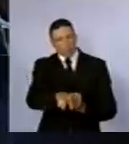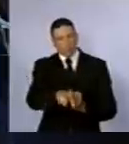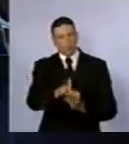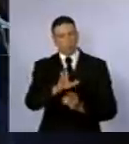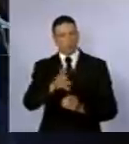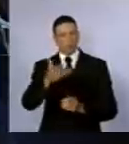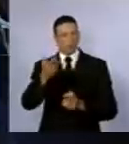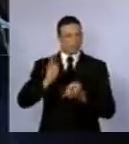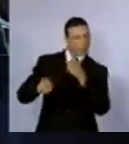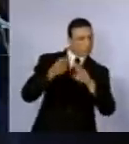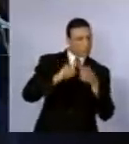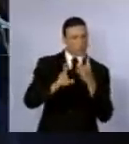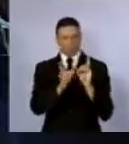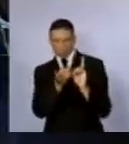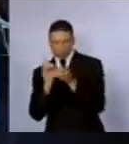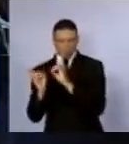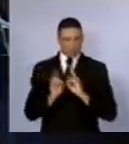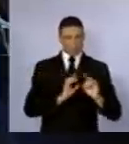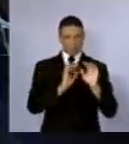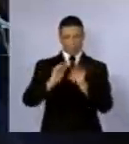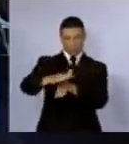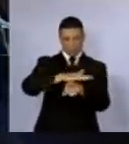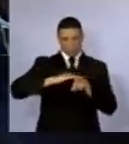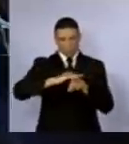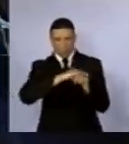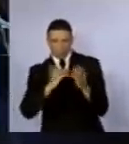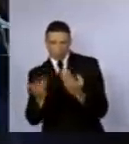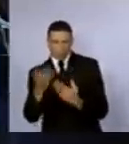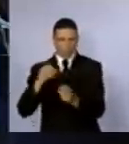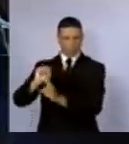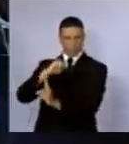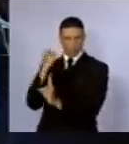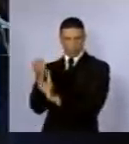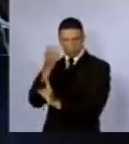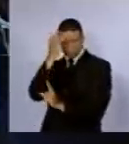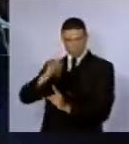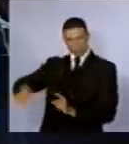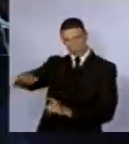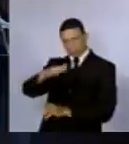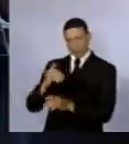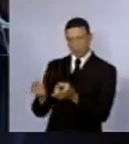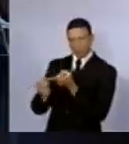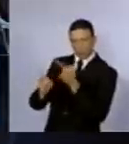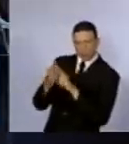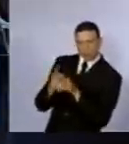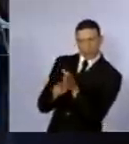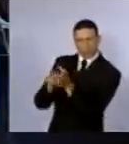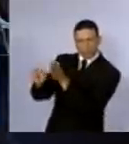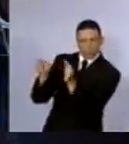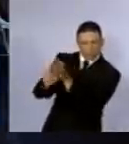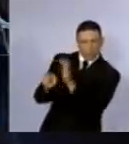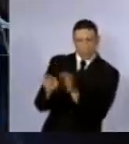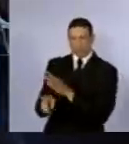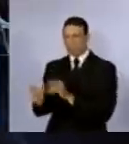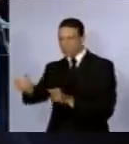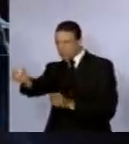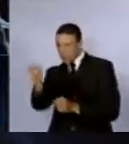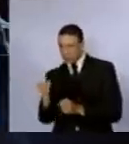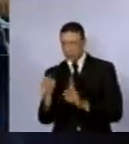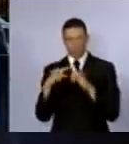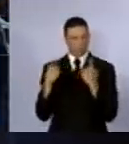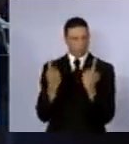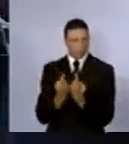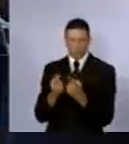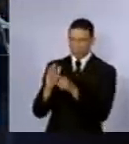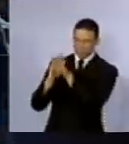esse canal de comunicação que a gente tem tido com a própria sociedade. Isso a gente tem feito através de inúmeras audiências, né.